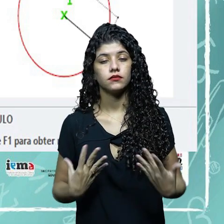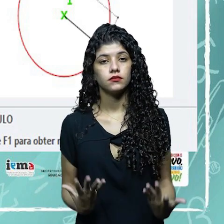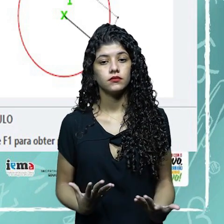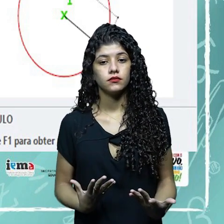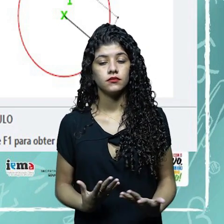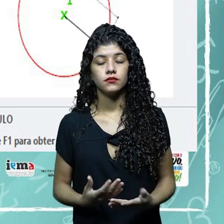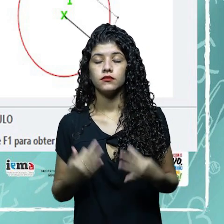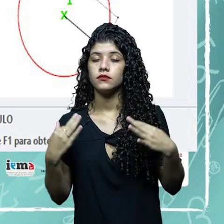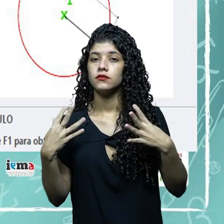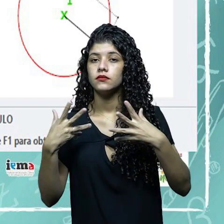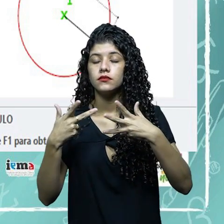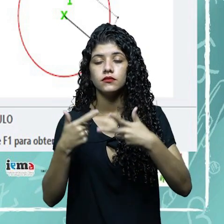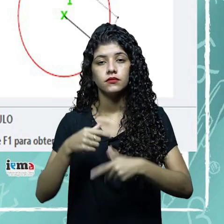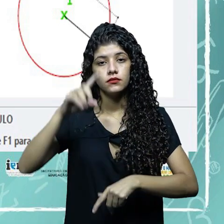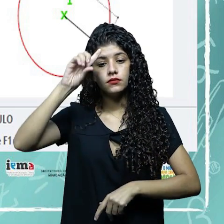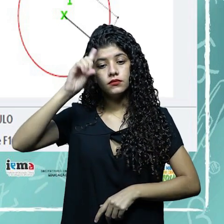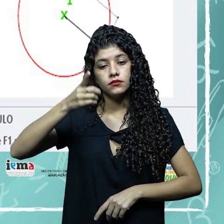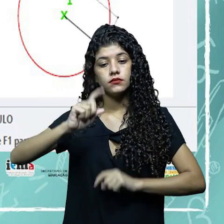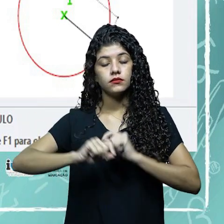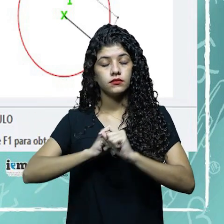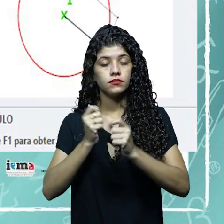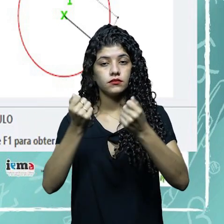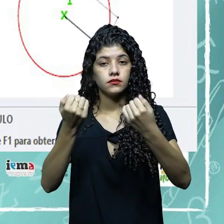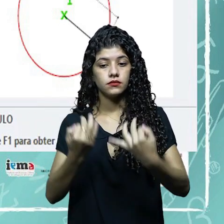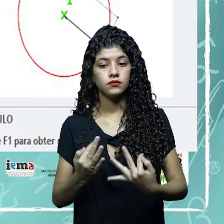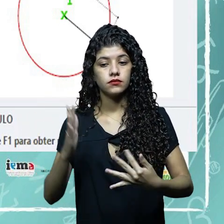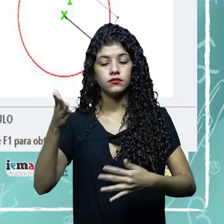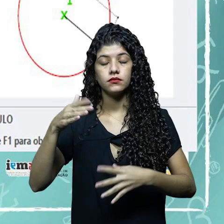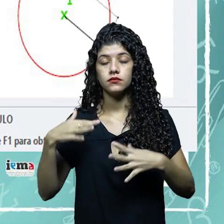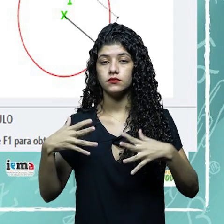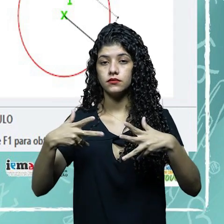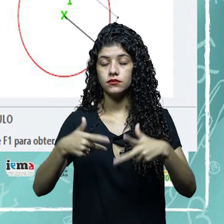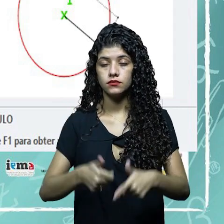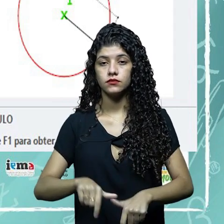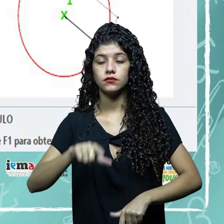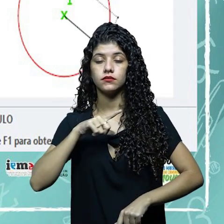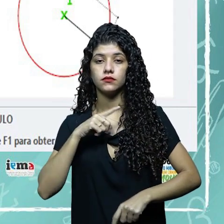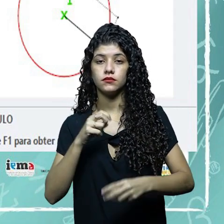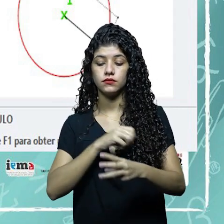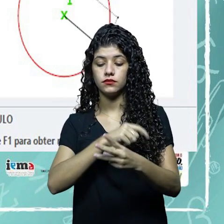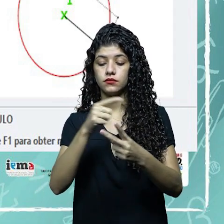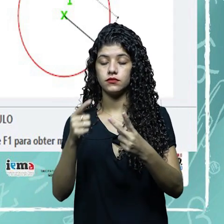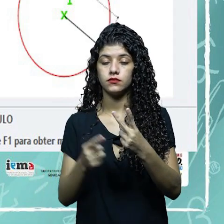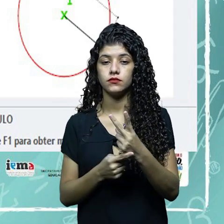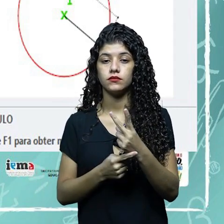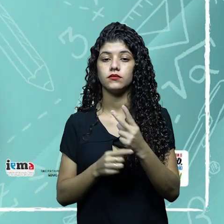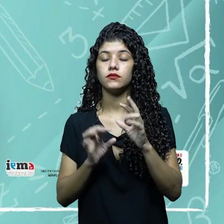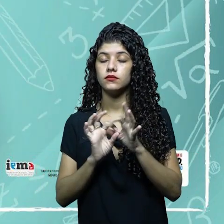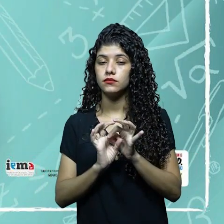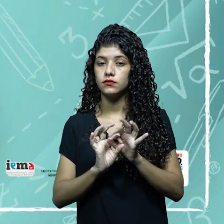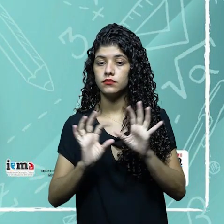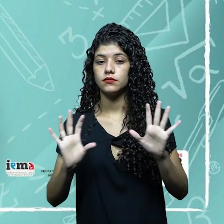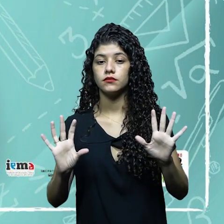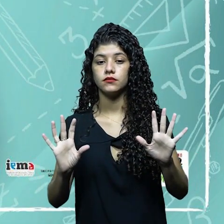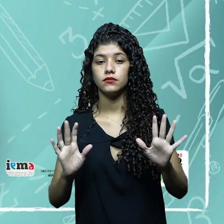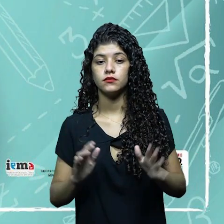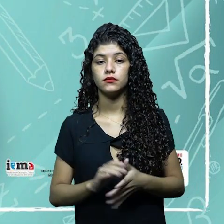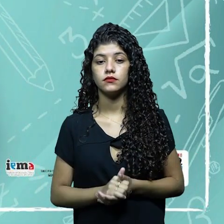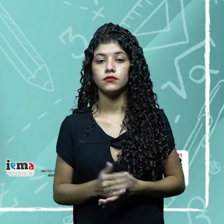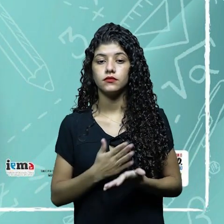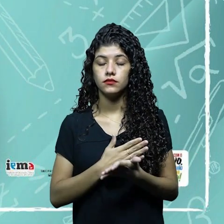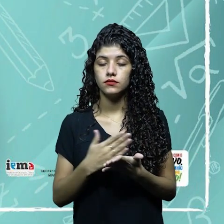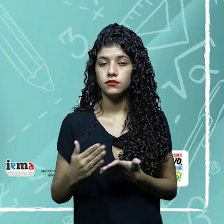Então, gente, todos esses comandos que eu já falei, todos eles vocês têm 2 possibilidades, tá?